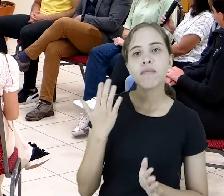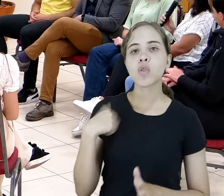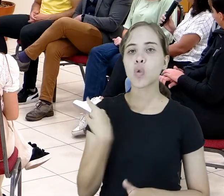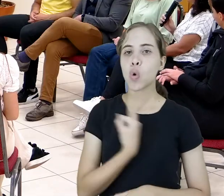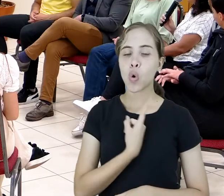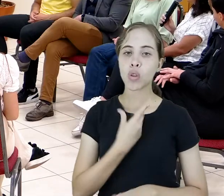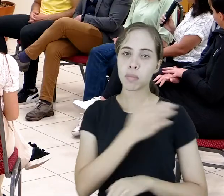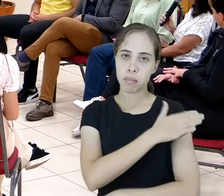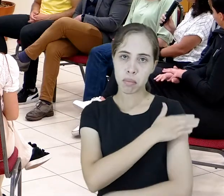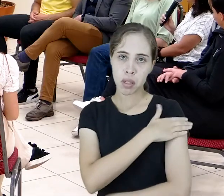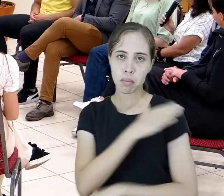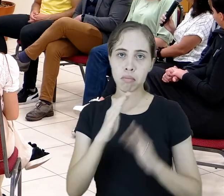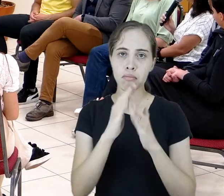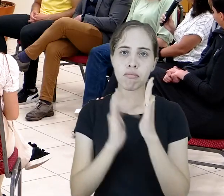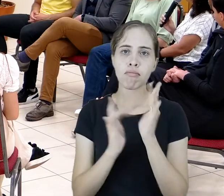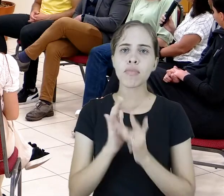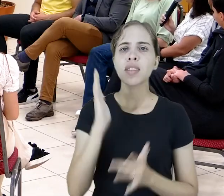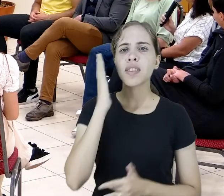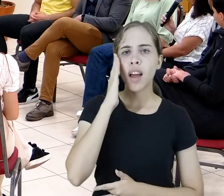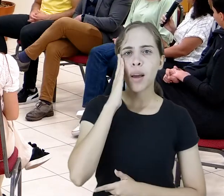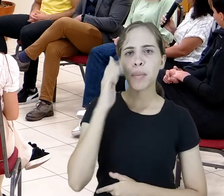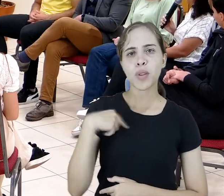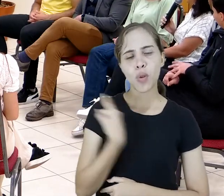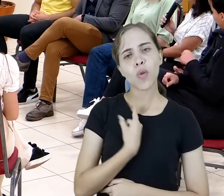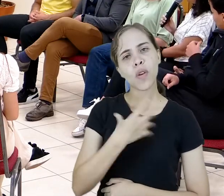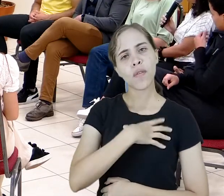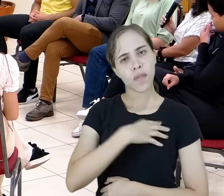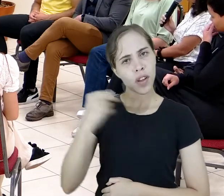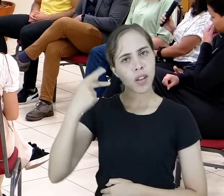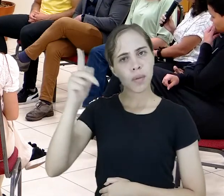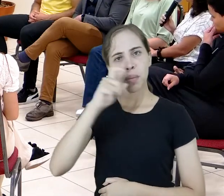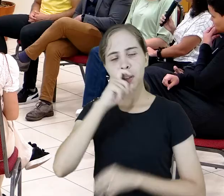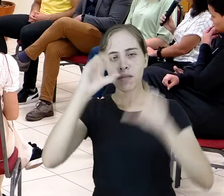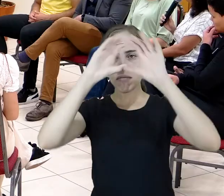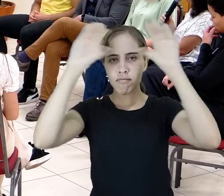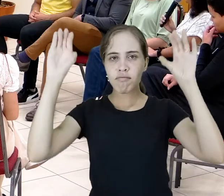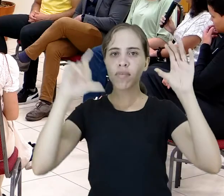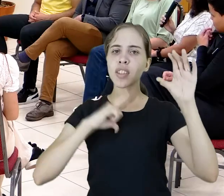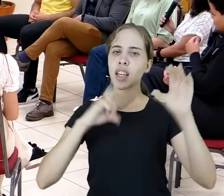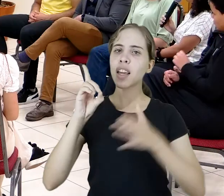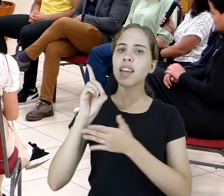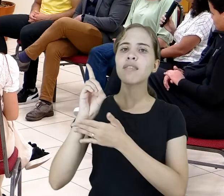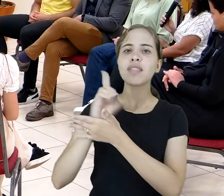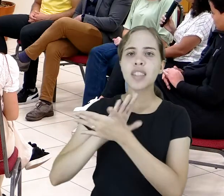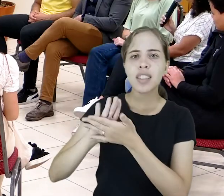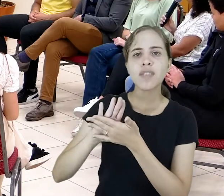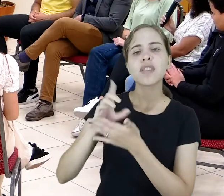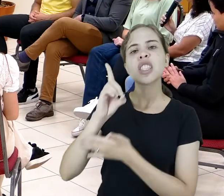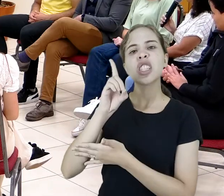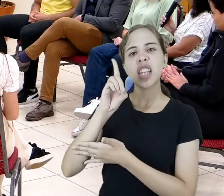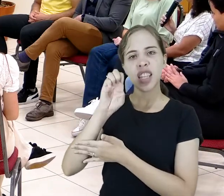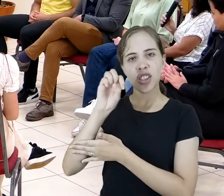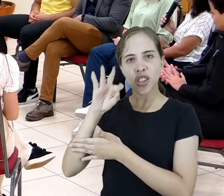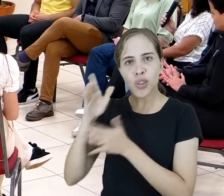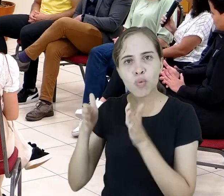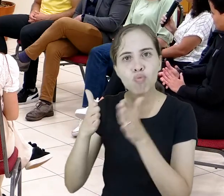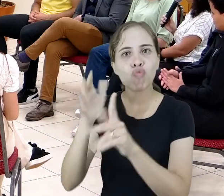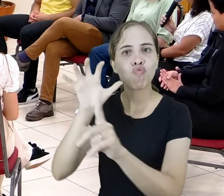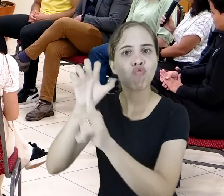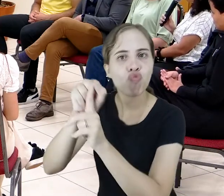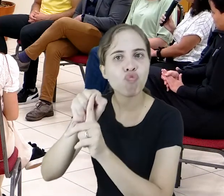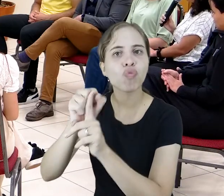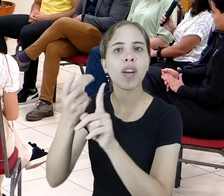como membros da igreja, a gente sabe, nós somos filhos de um Pai Celestial com um destino eterno, e nós podemos viver eternamente com